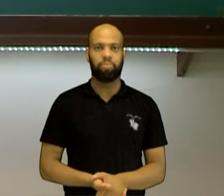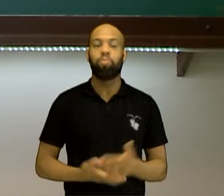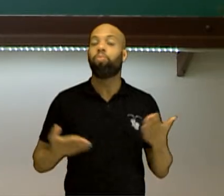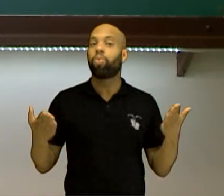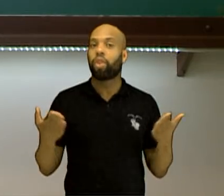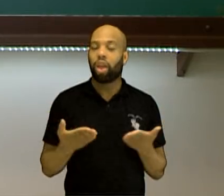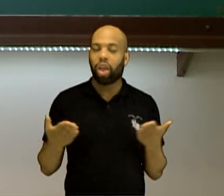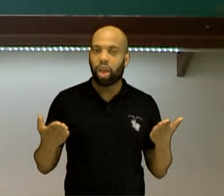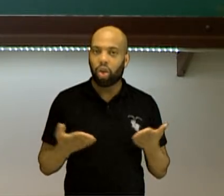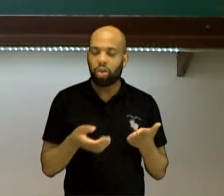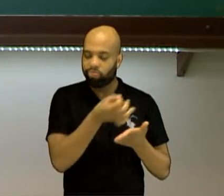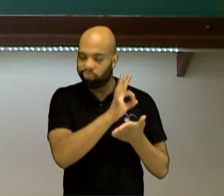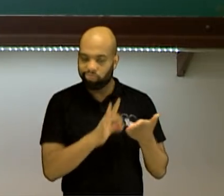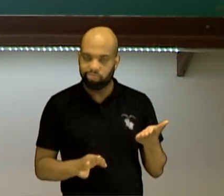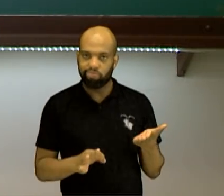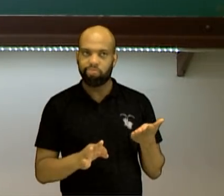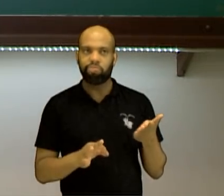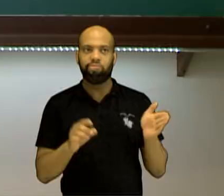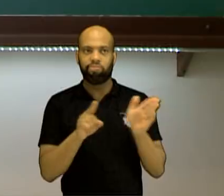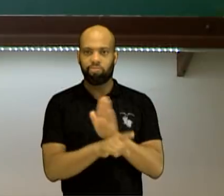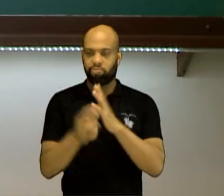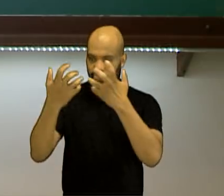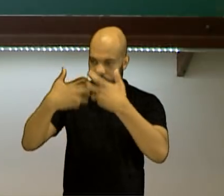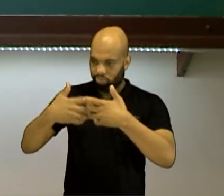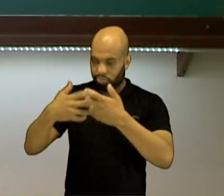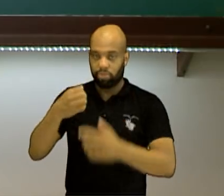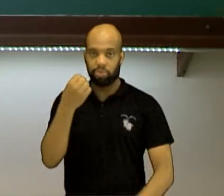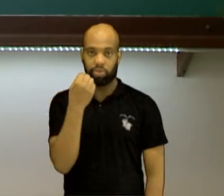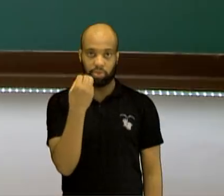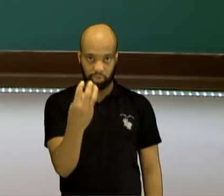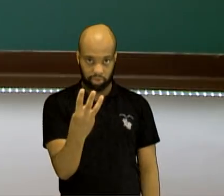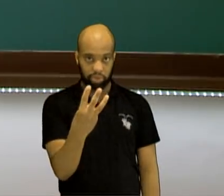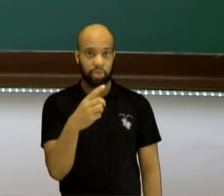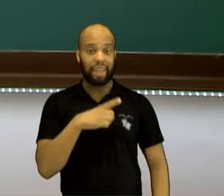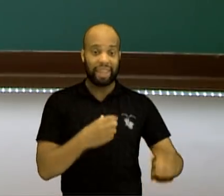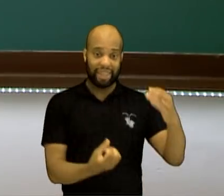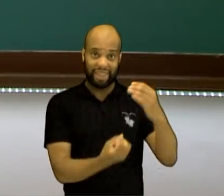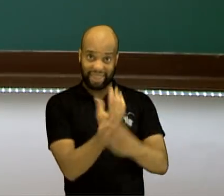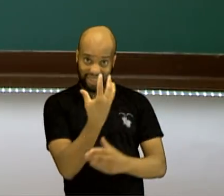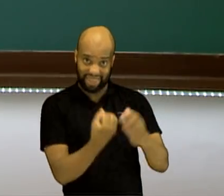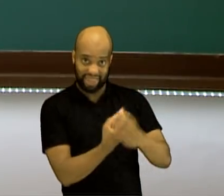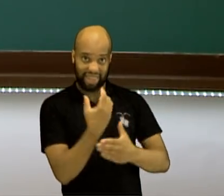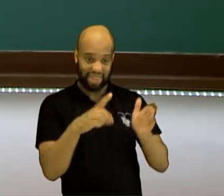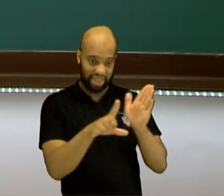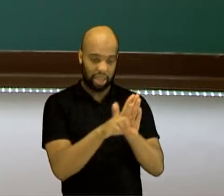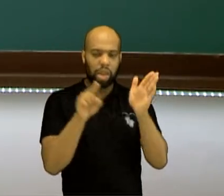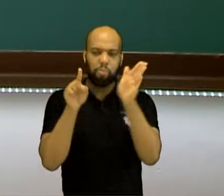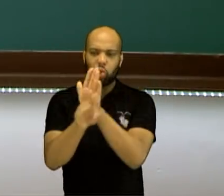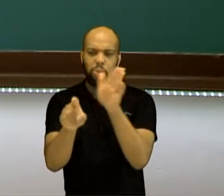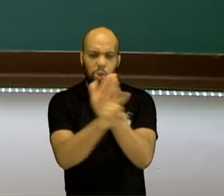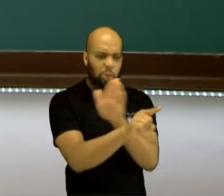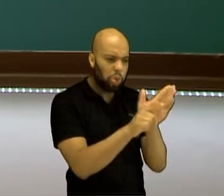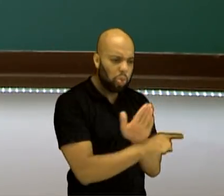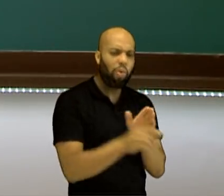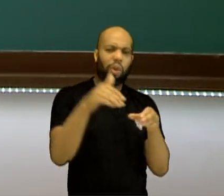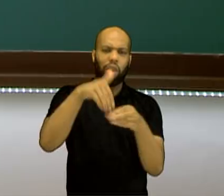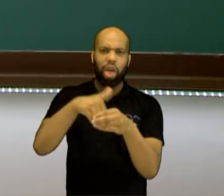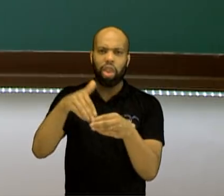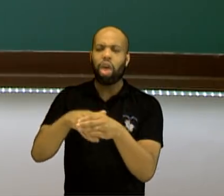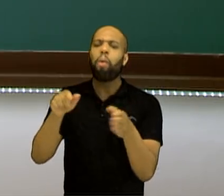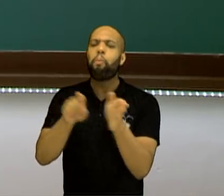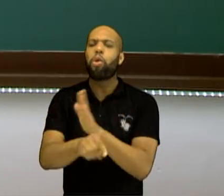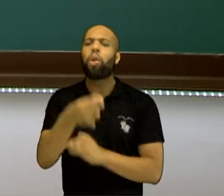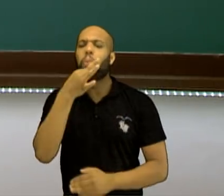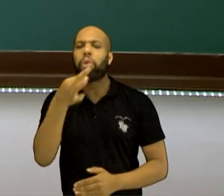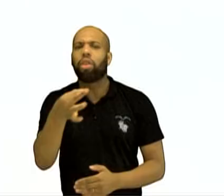Então vamos lá, oitavo ano, correção do nosso terceiro quiz. Elaboração de projetos de lei, plebiscito, eleições, referendo e